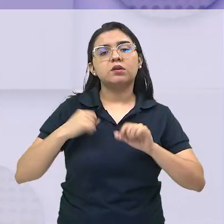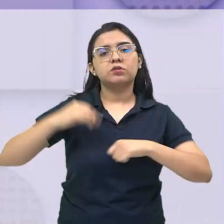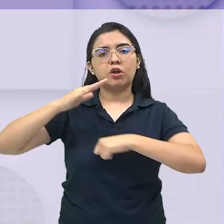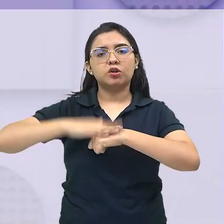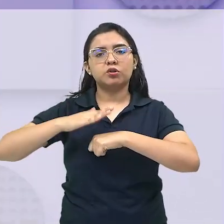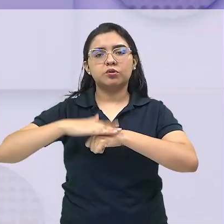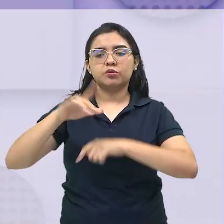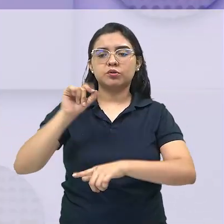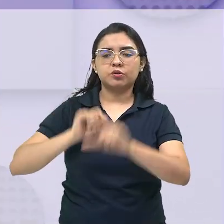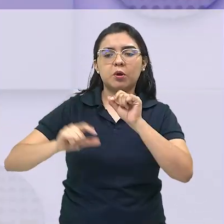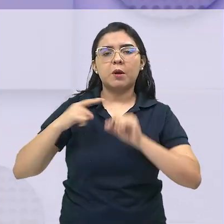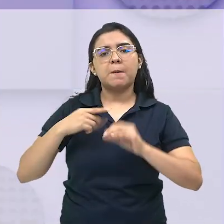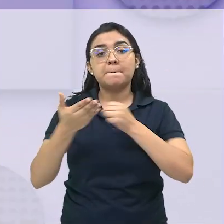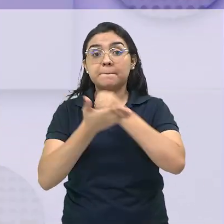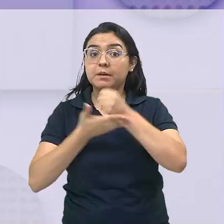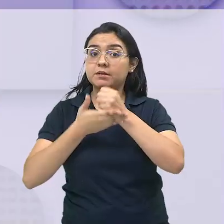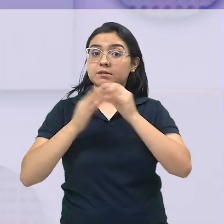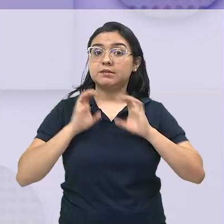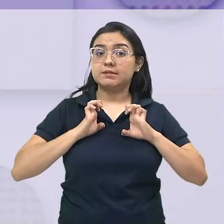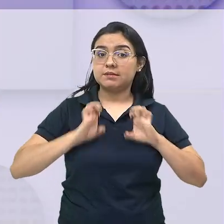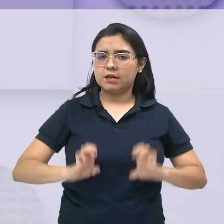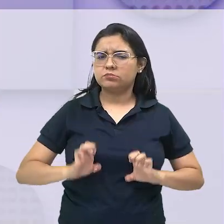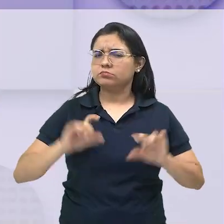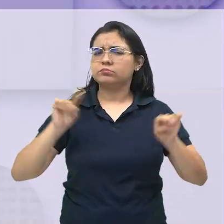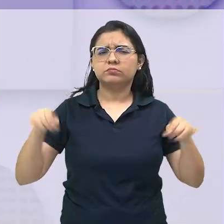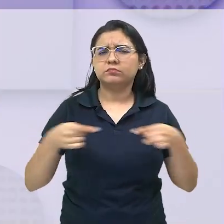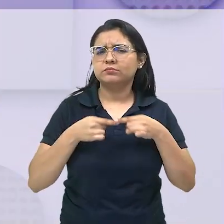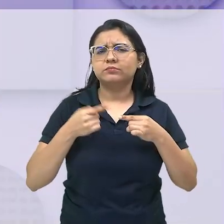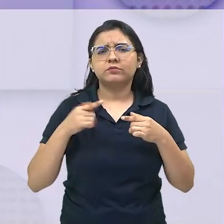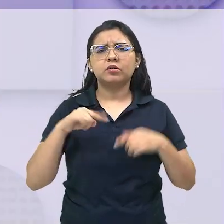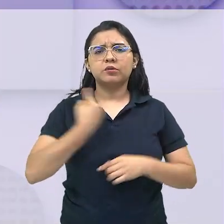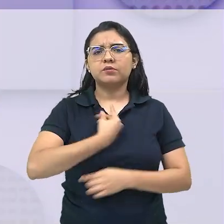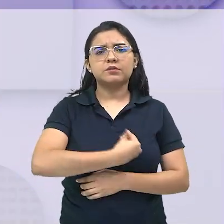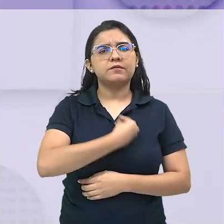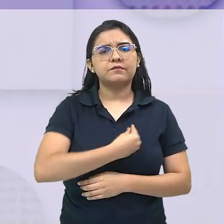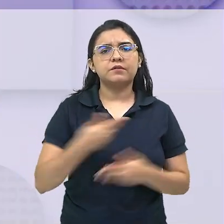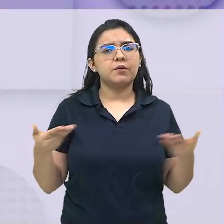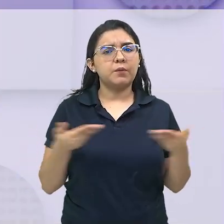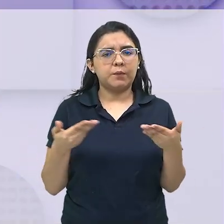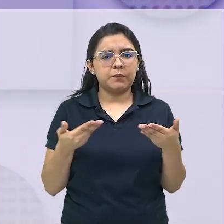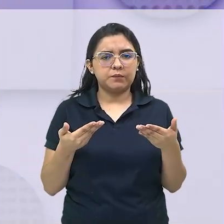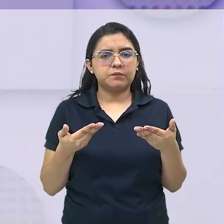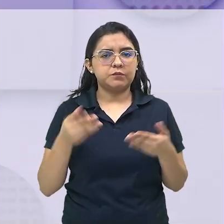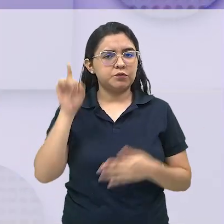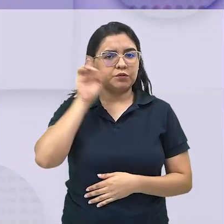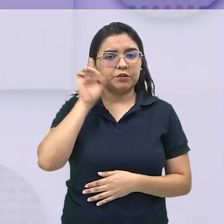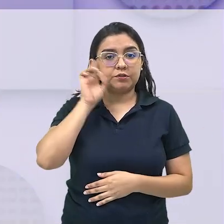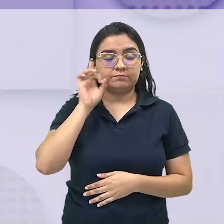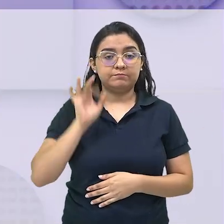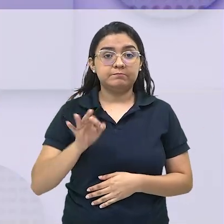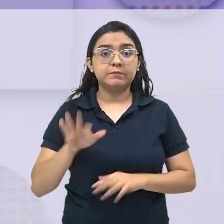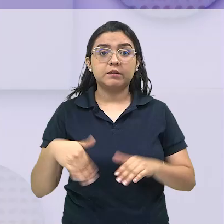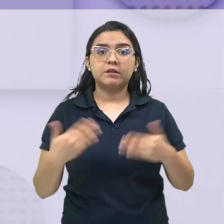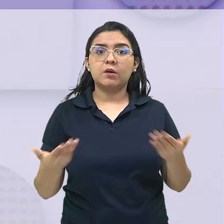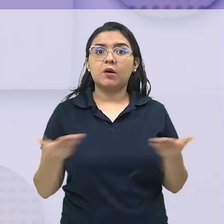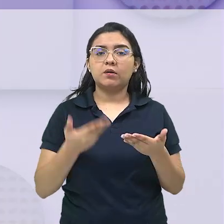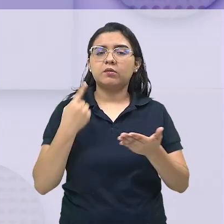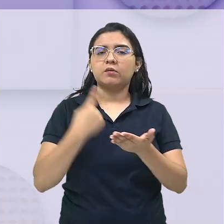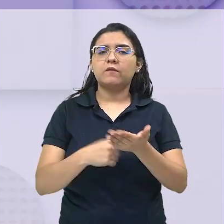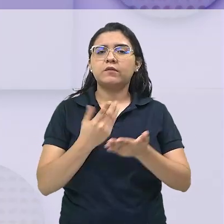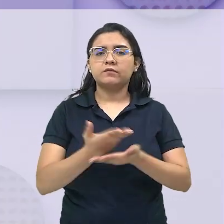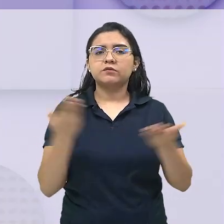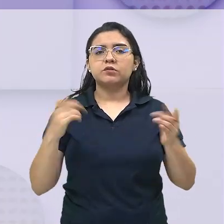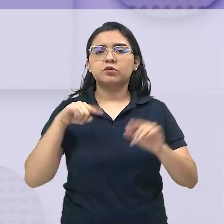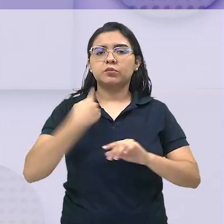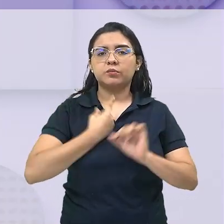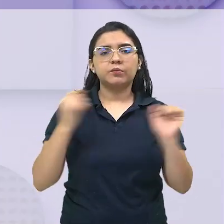escolhas e princípios éticos, e o que isso tem a ver com nossas vidas, no dia a dia da vida. Ok? Então, eu quero te convidar